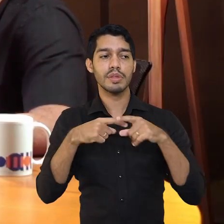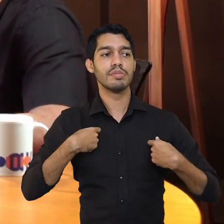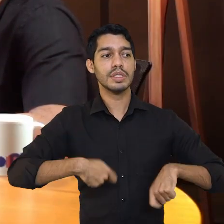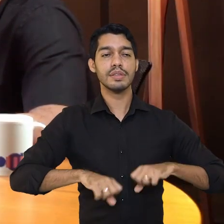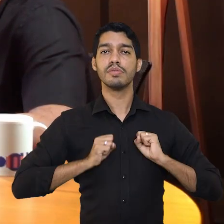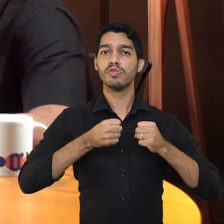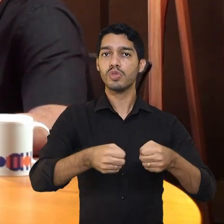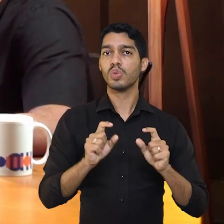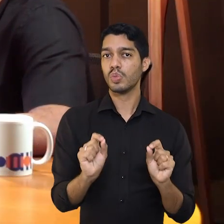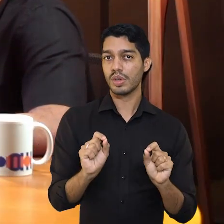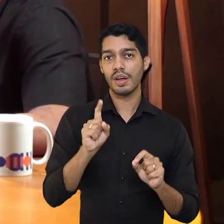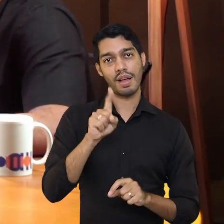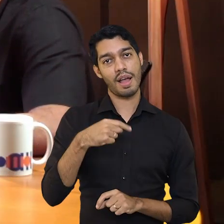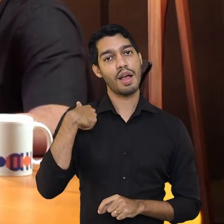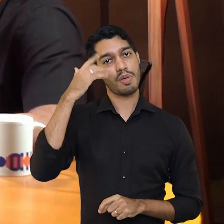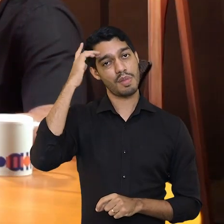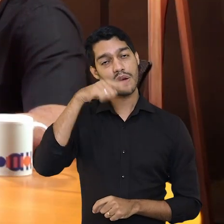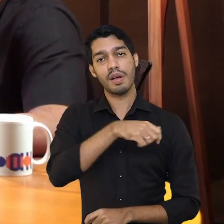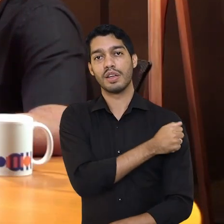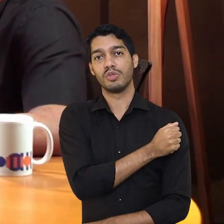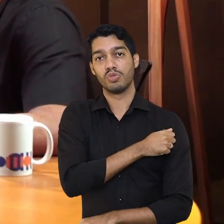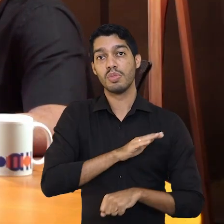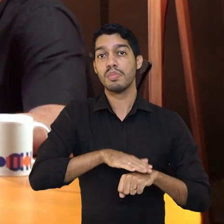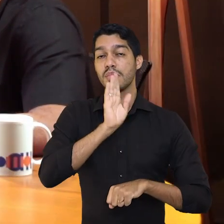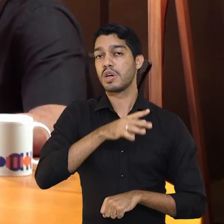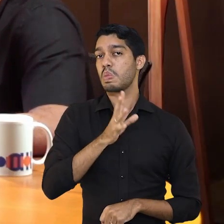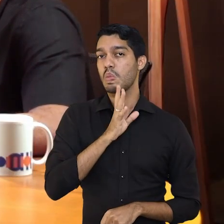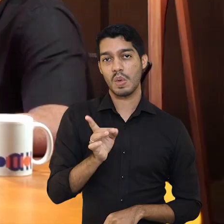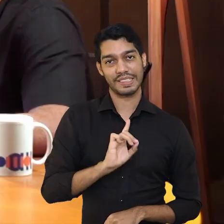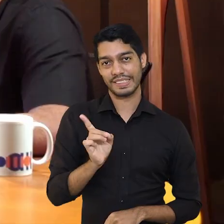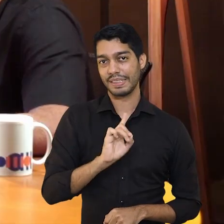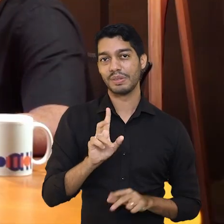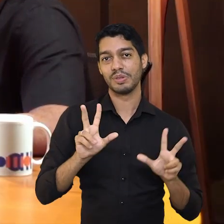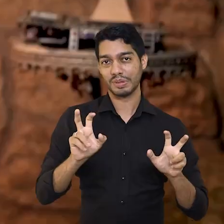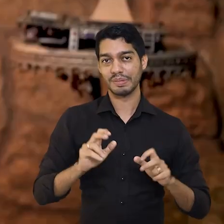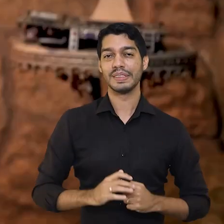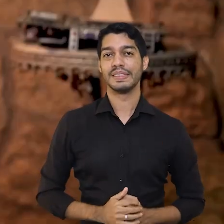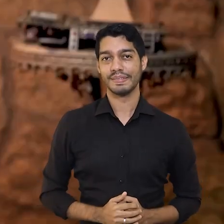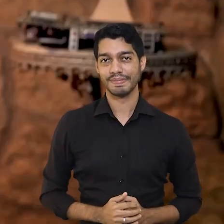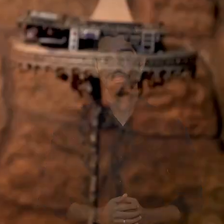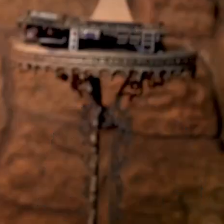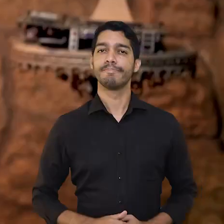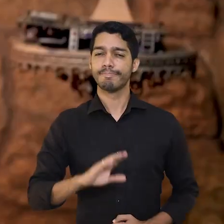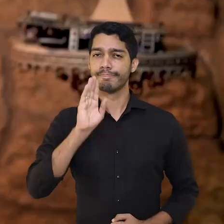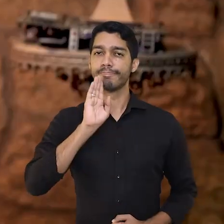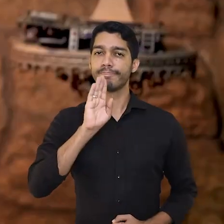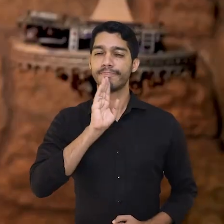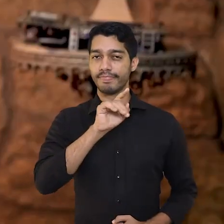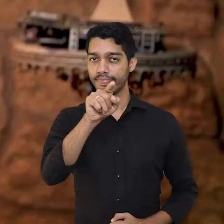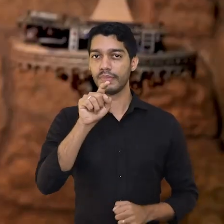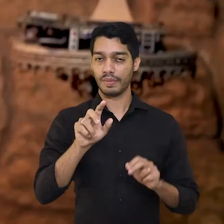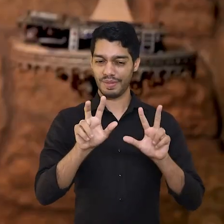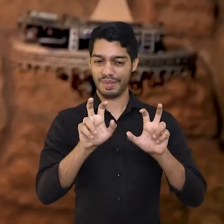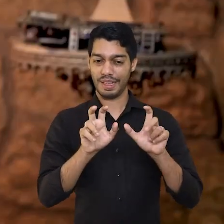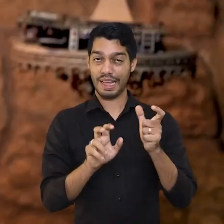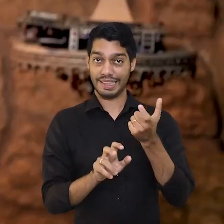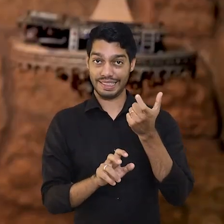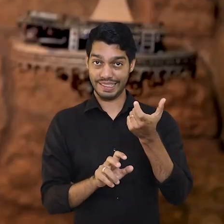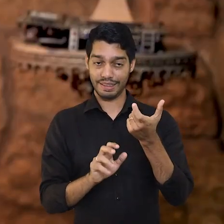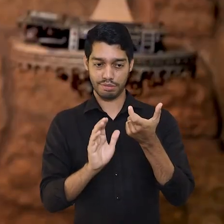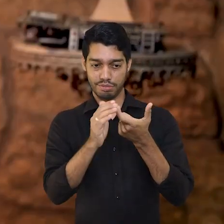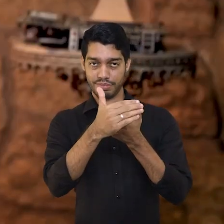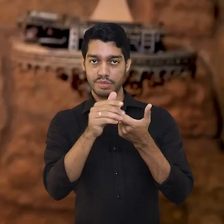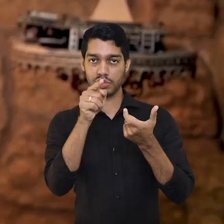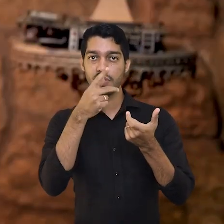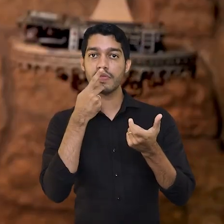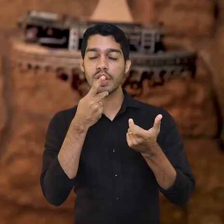fazer para isso. Acho que esse é um caminho que muitos alunos desconhecem ainda também. Poxa, eu gostei de um termo que você